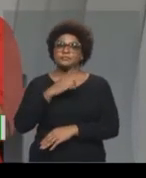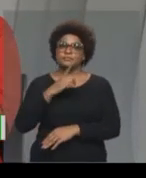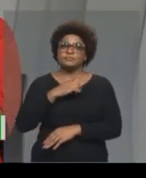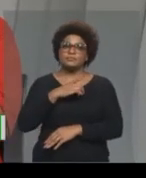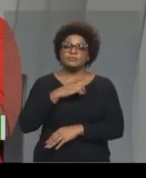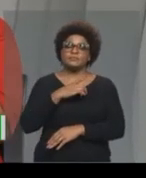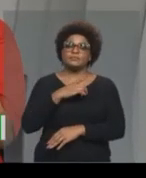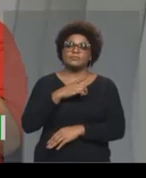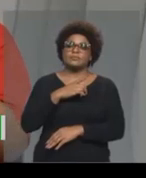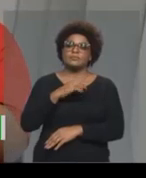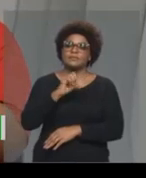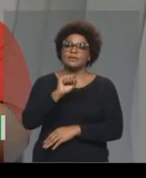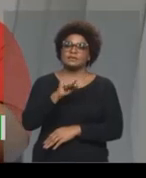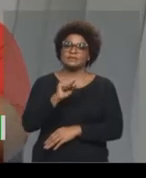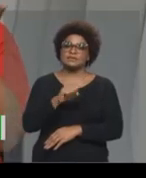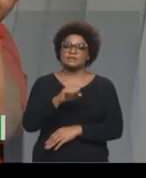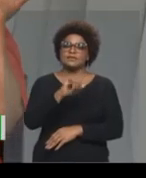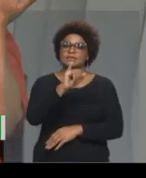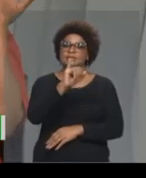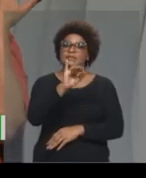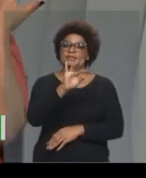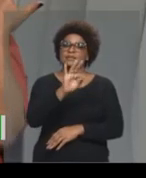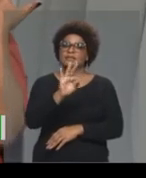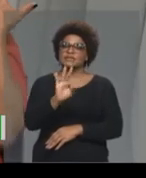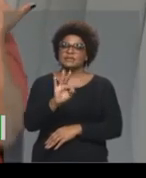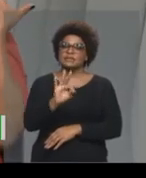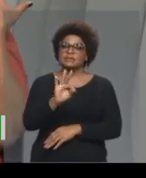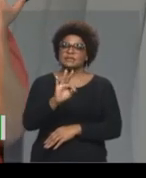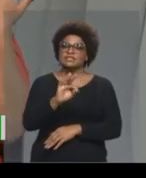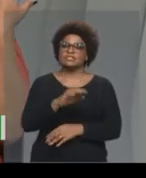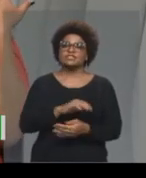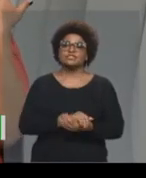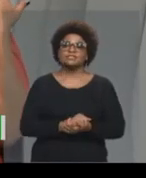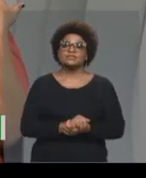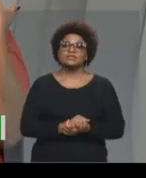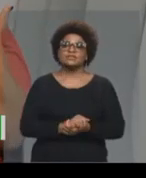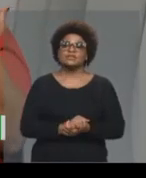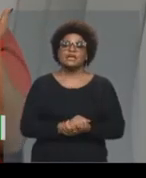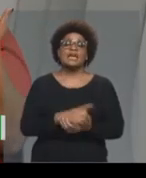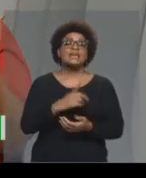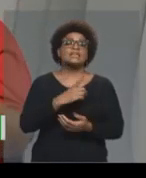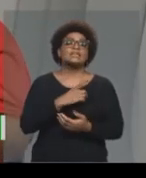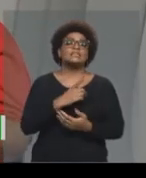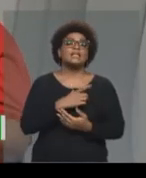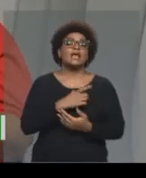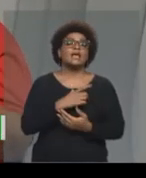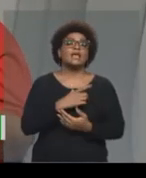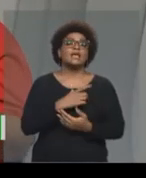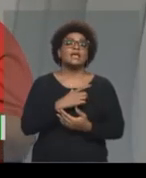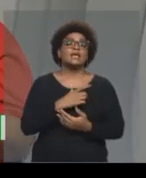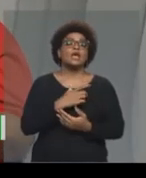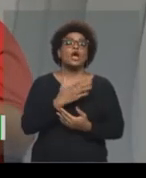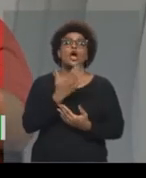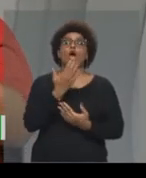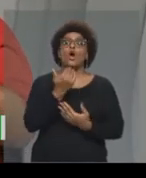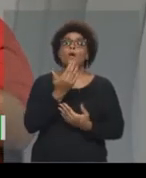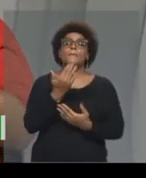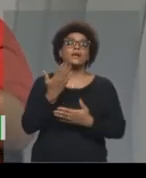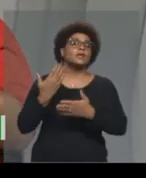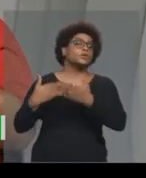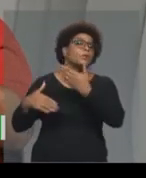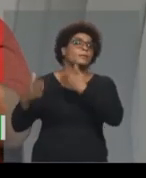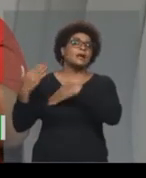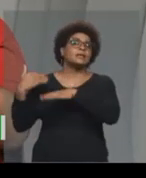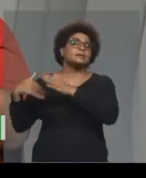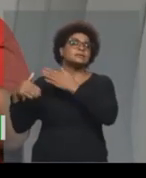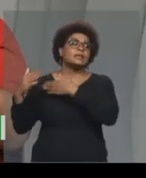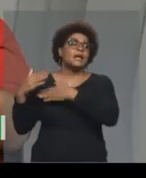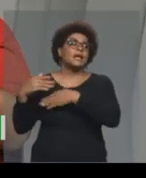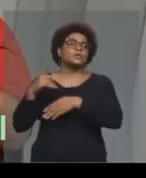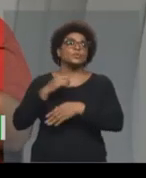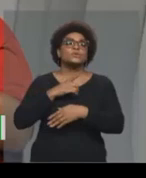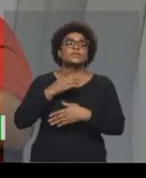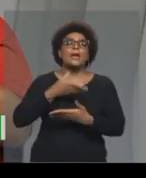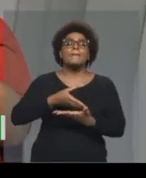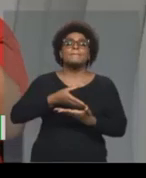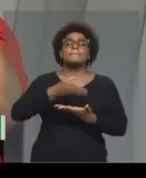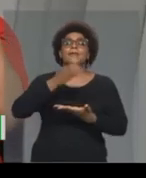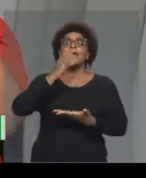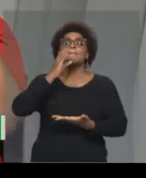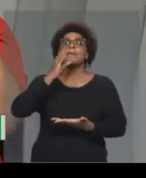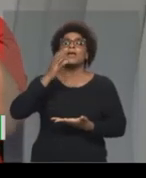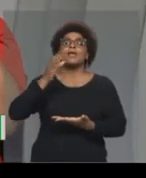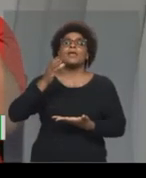eat, to eat, comer, ate, comi, comeu. Temos aí o verbo drink, beber,